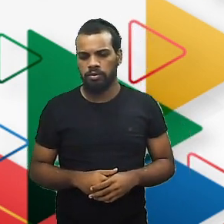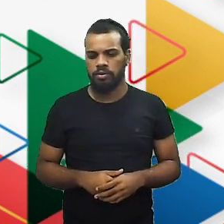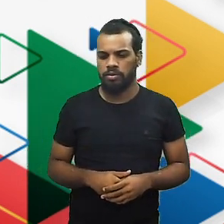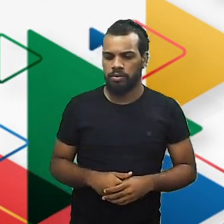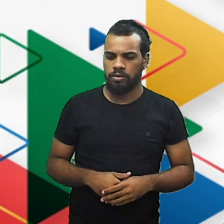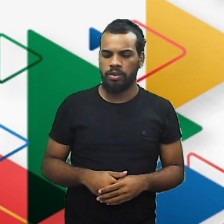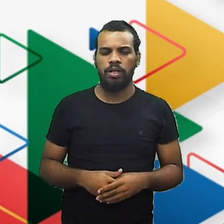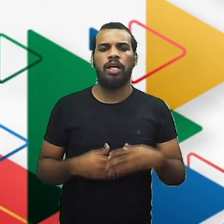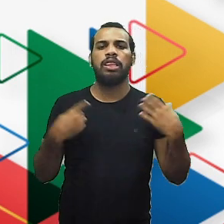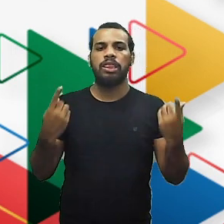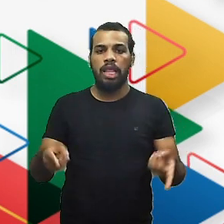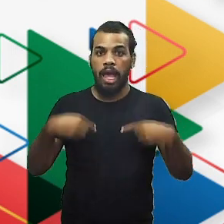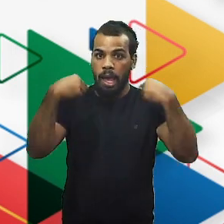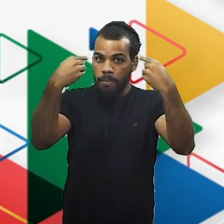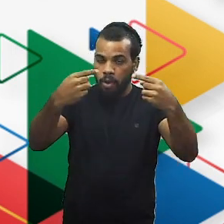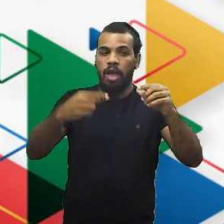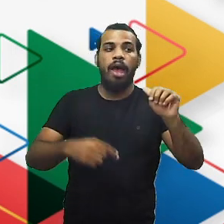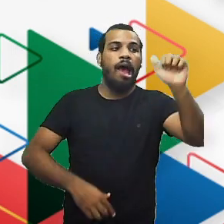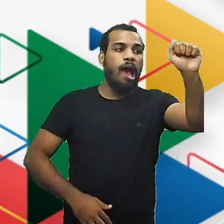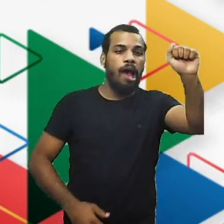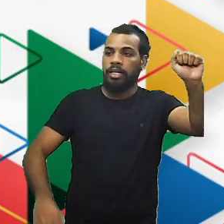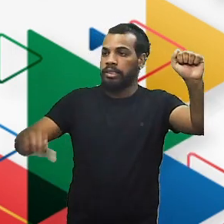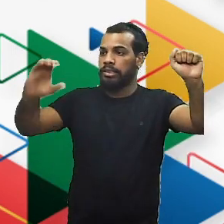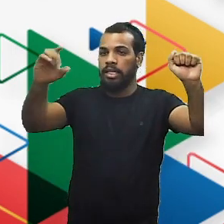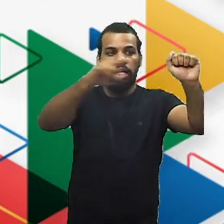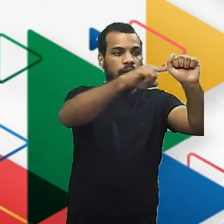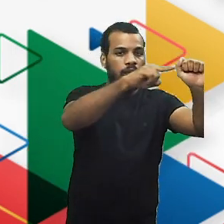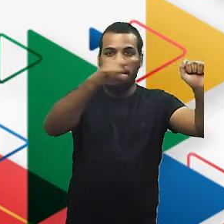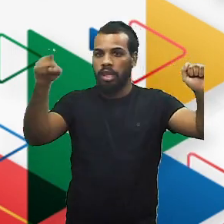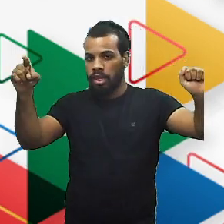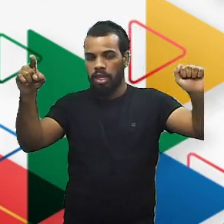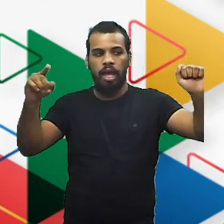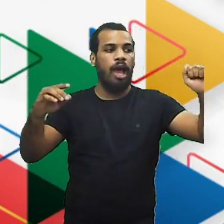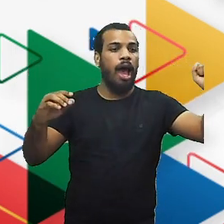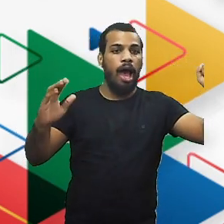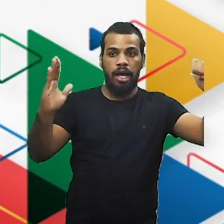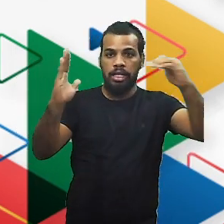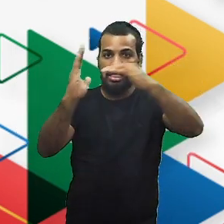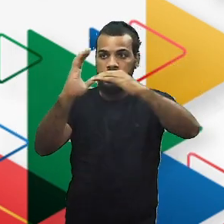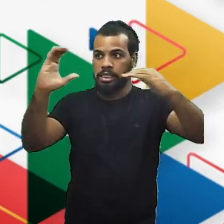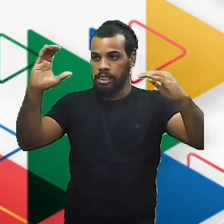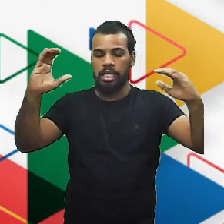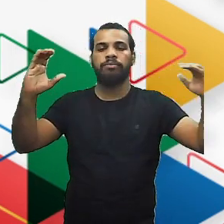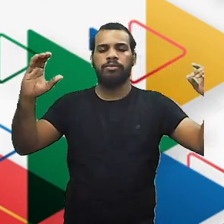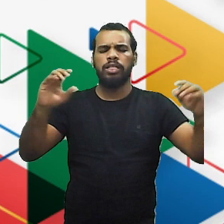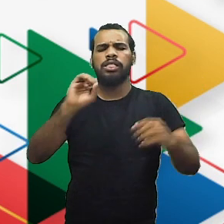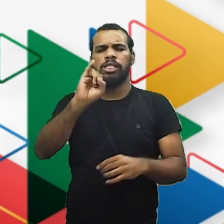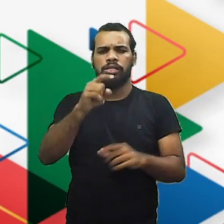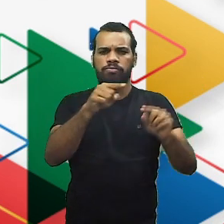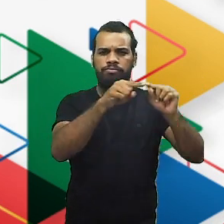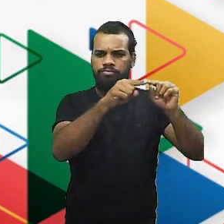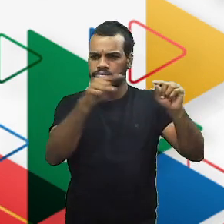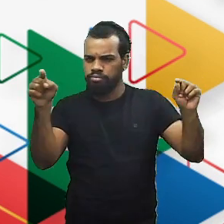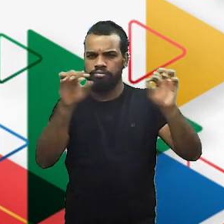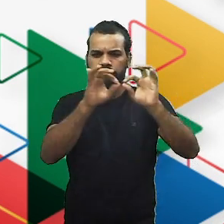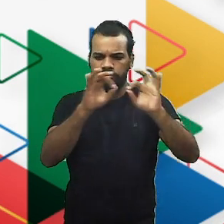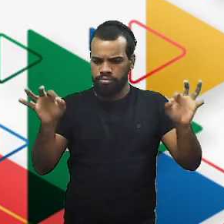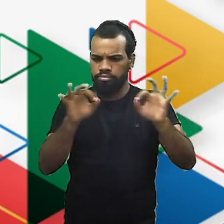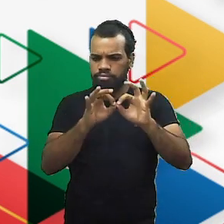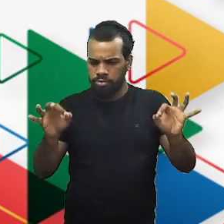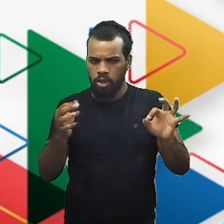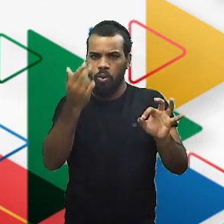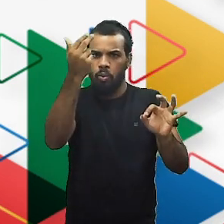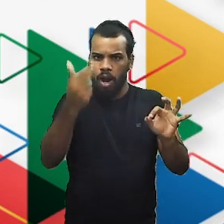vértices A e C, encontrando a terceira medida. E aí, se essas medidas forem iguais, o triângulo